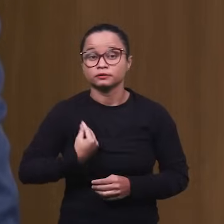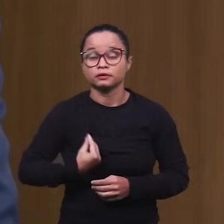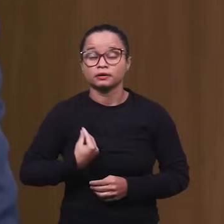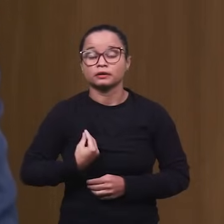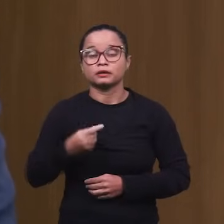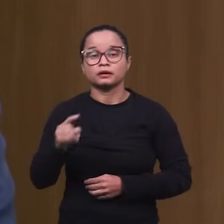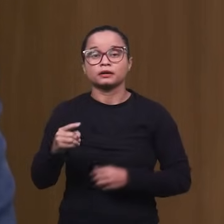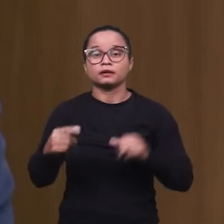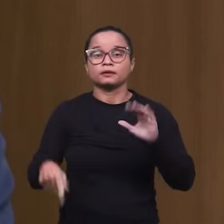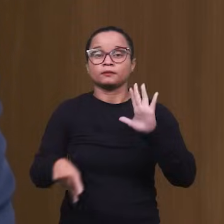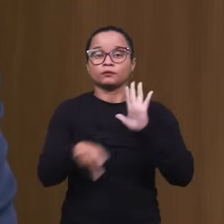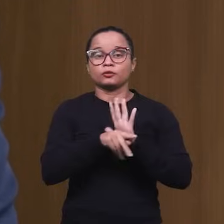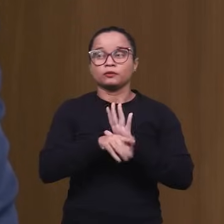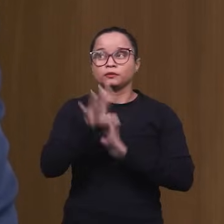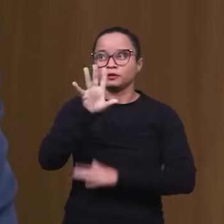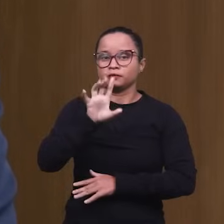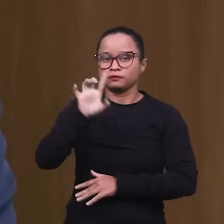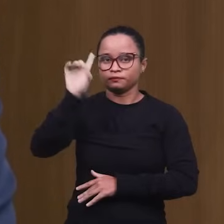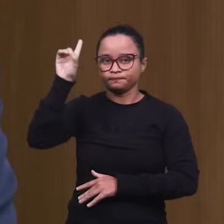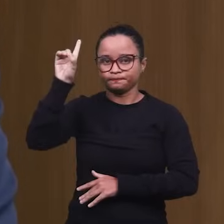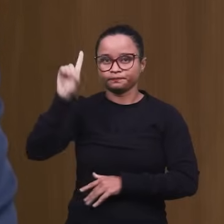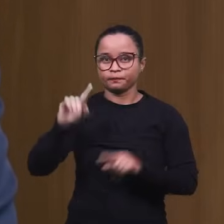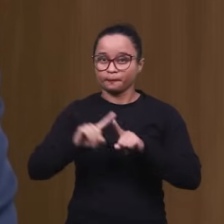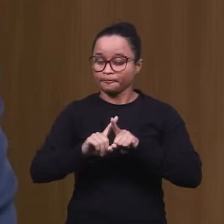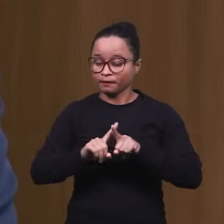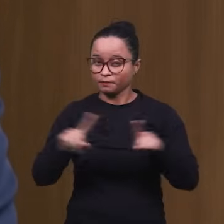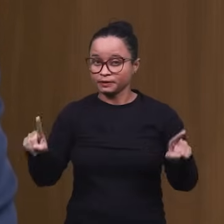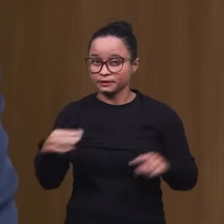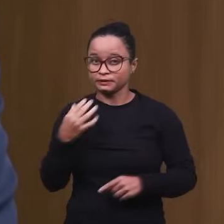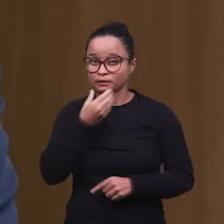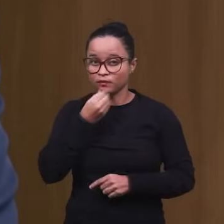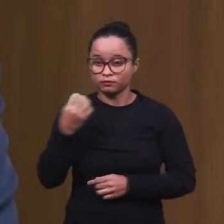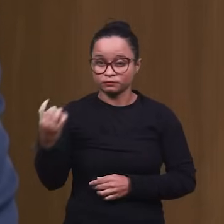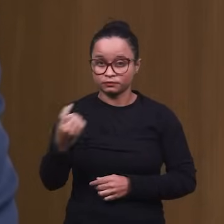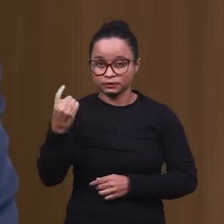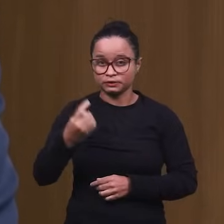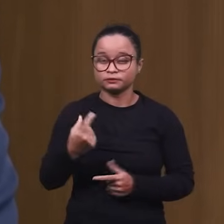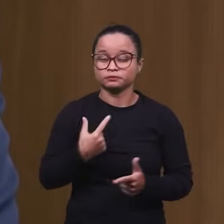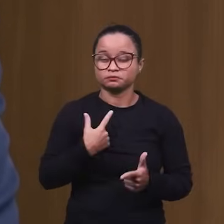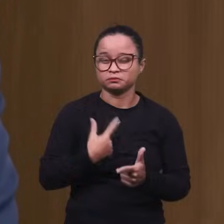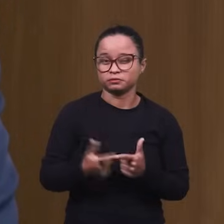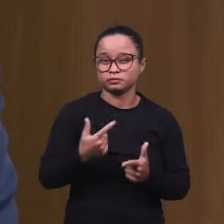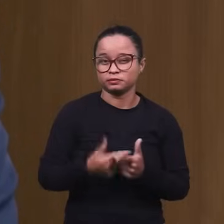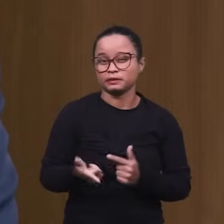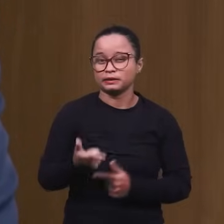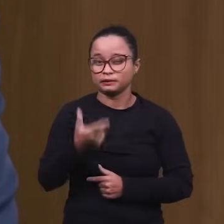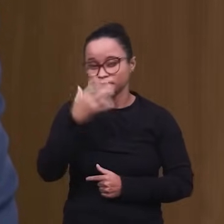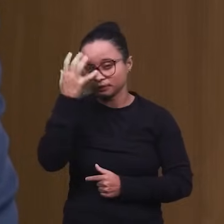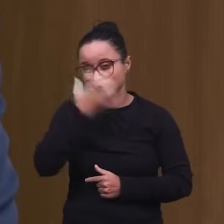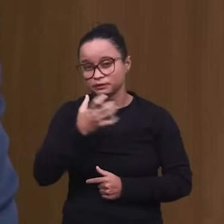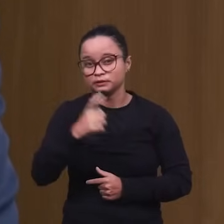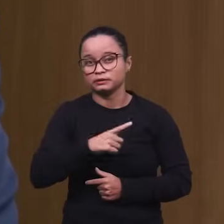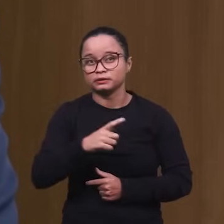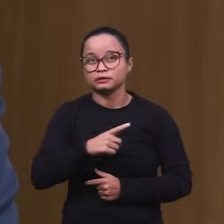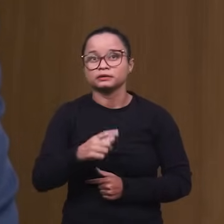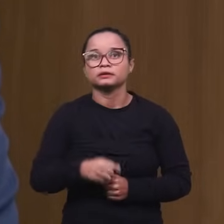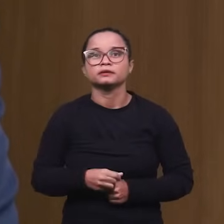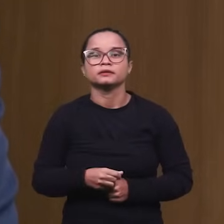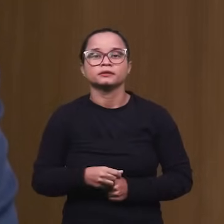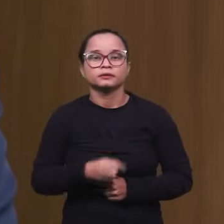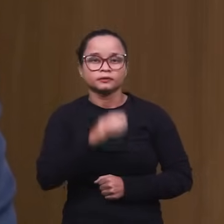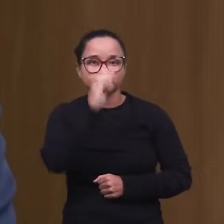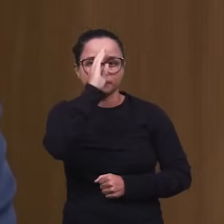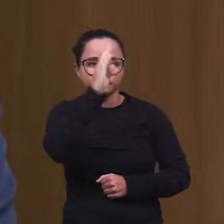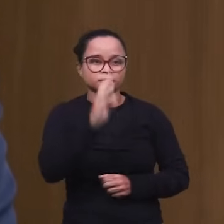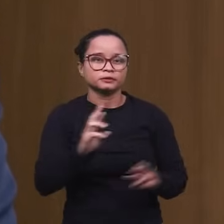homem segundo o coração de Deus, né? Mas Davi viveu sérios problemas, principalmente no